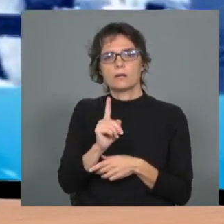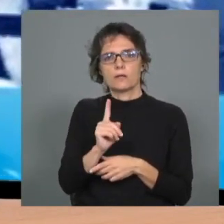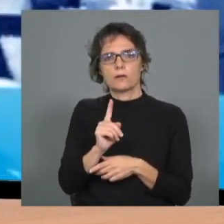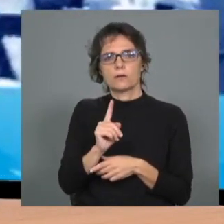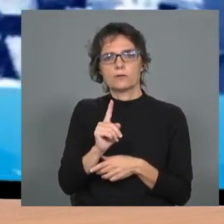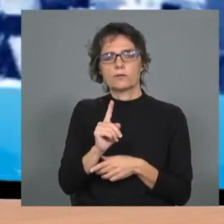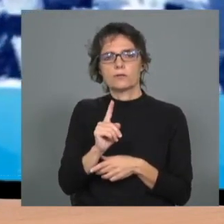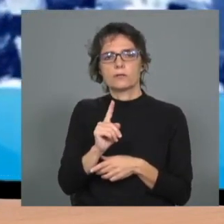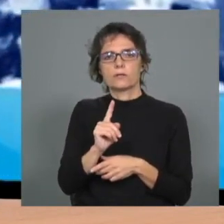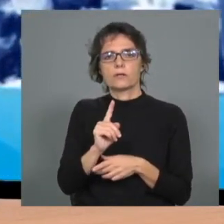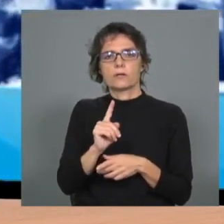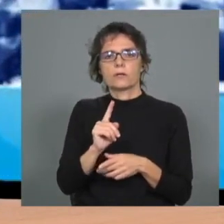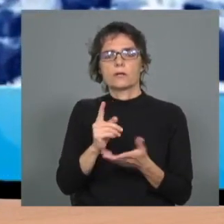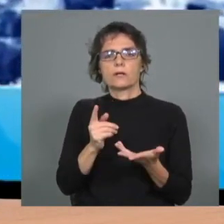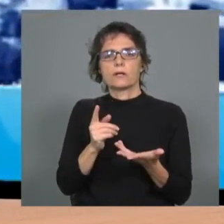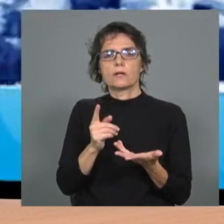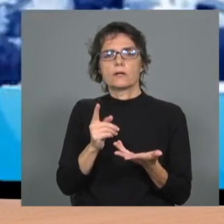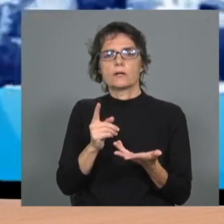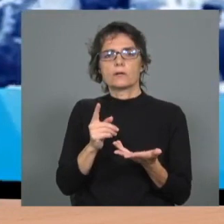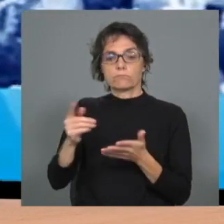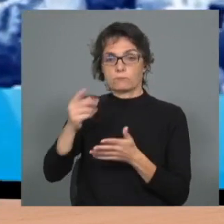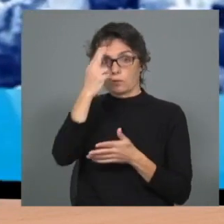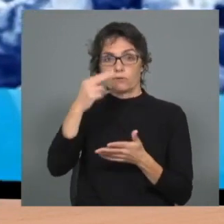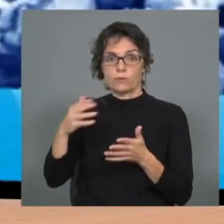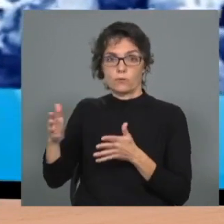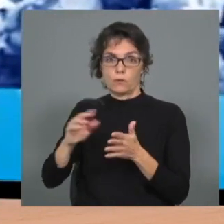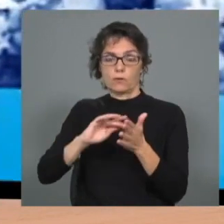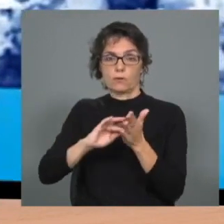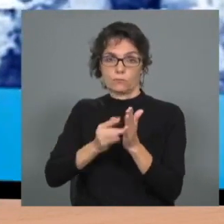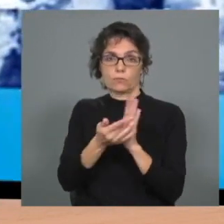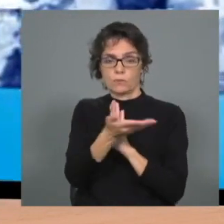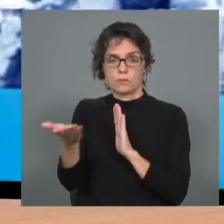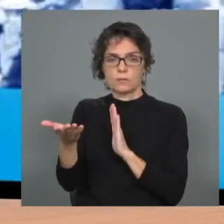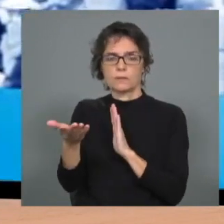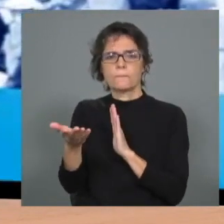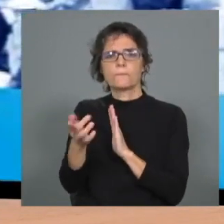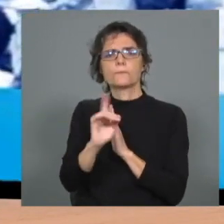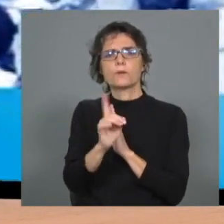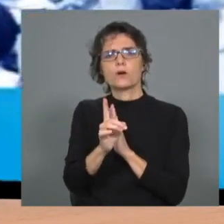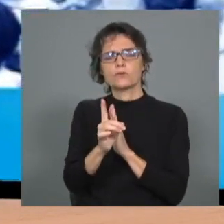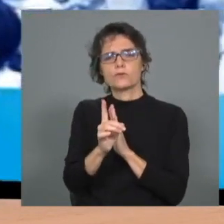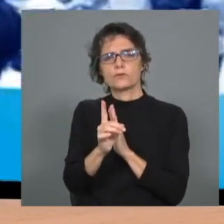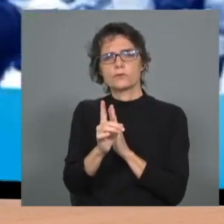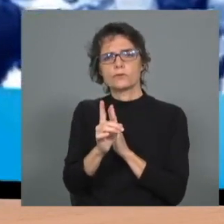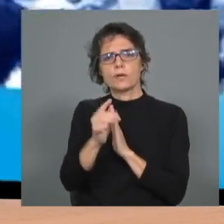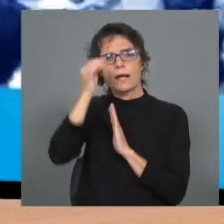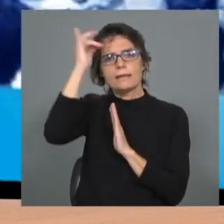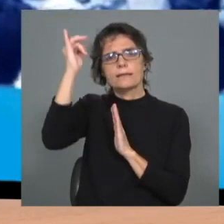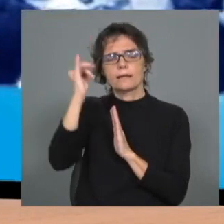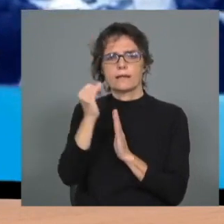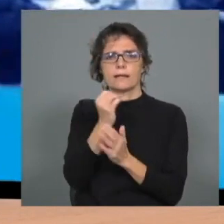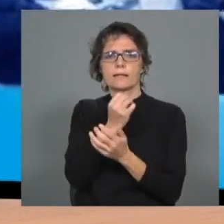história do Brasil que é talvez pouco tematizado e talvez até mesmo abandonado, que é a ideia de amizade